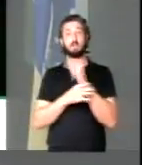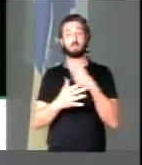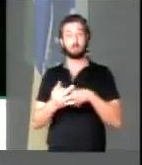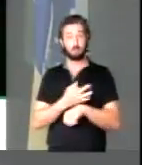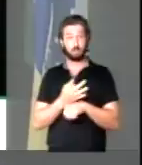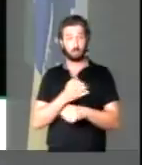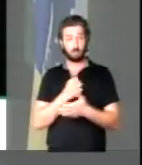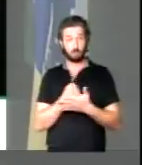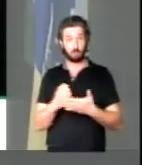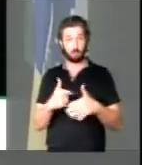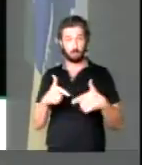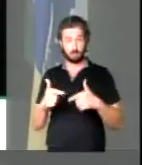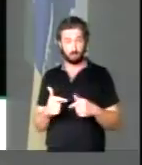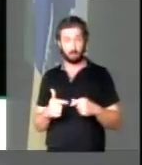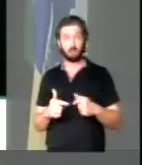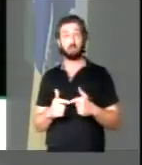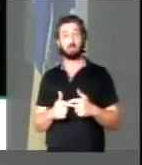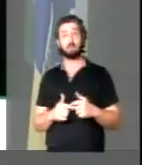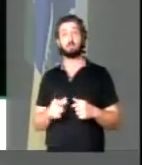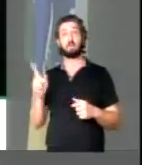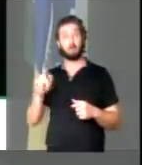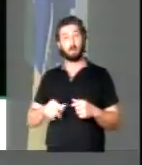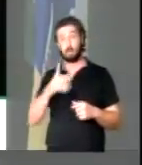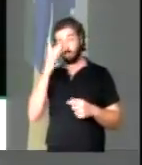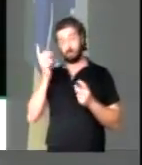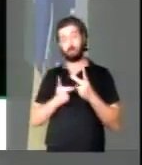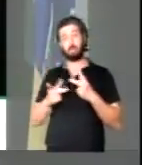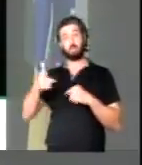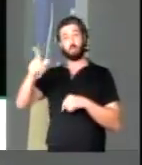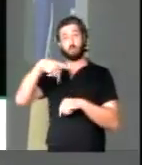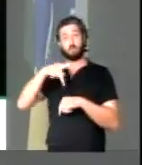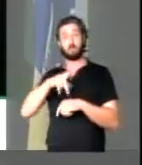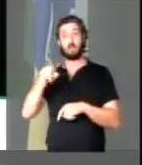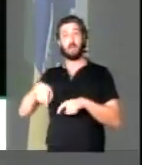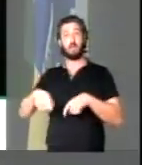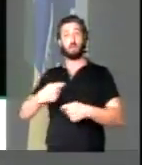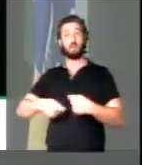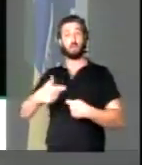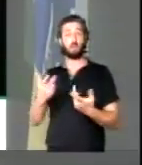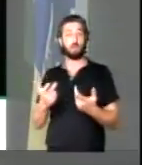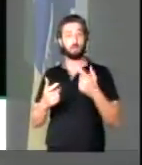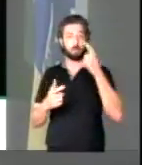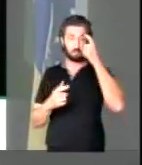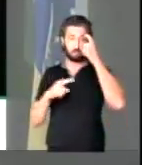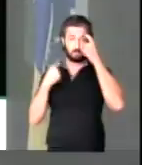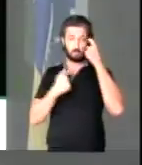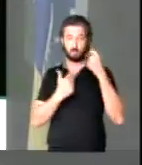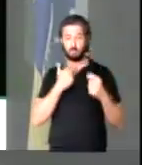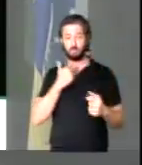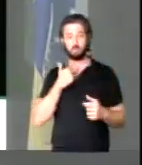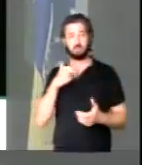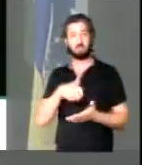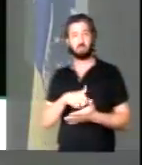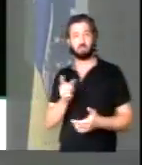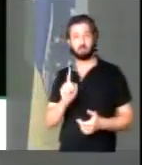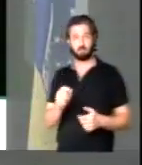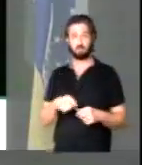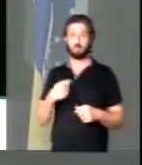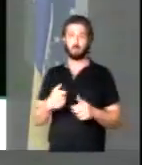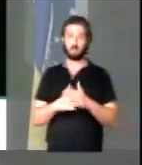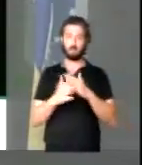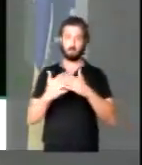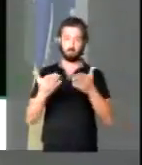os empregos, quem está segurando a economia, é os exportadores, é o agronegócio. E nós não podemos penalizar